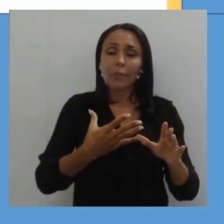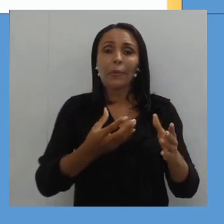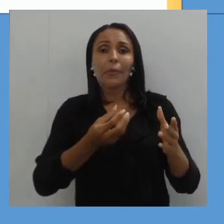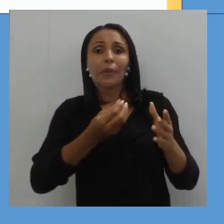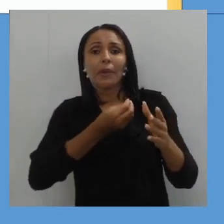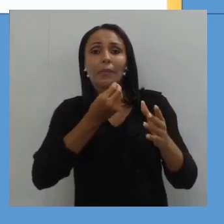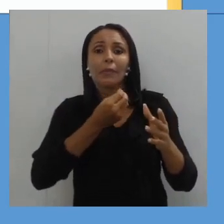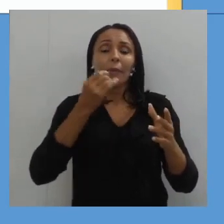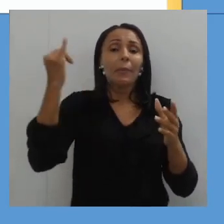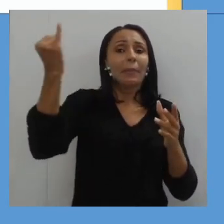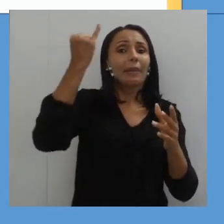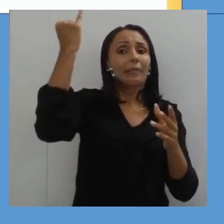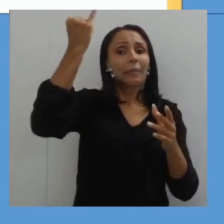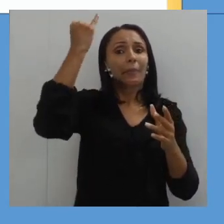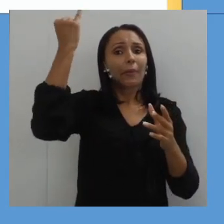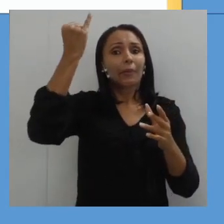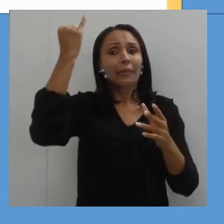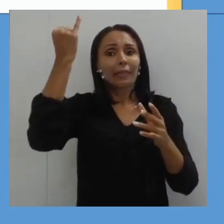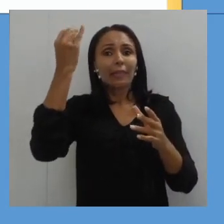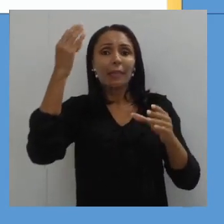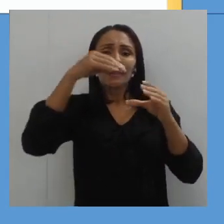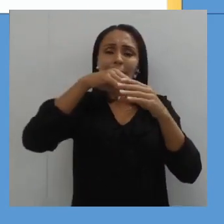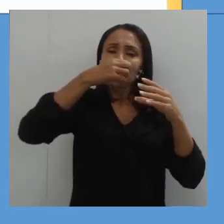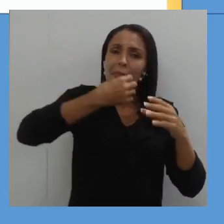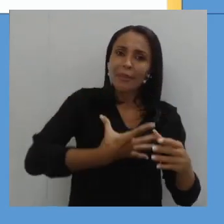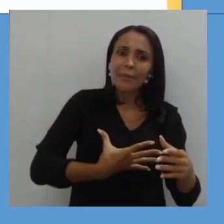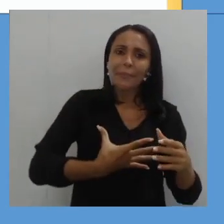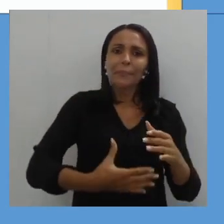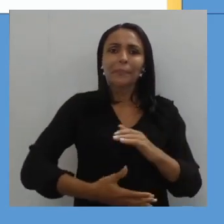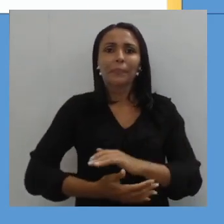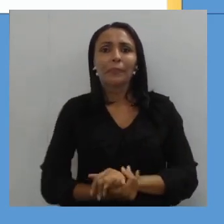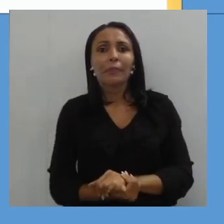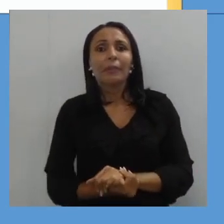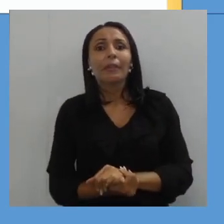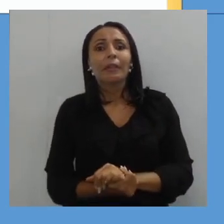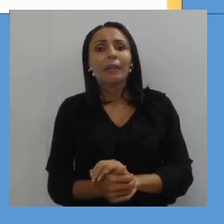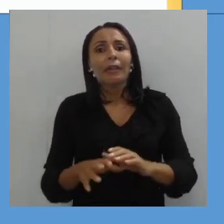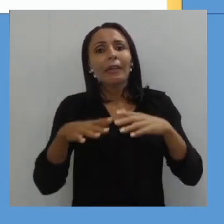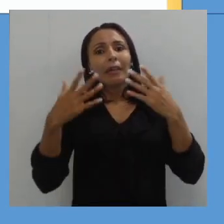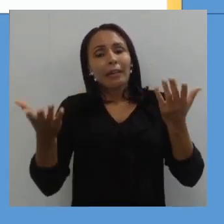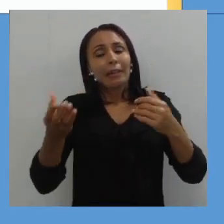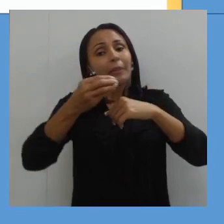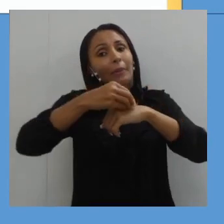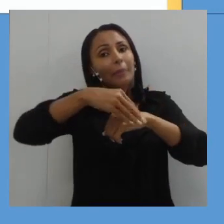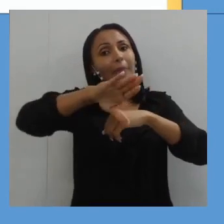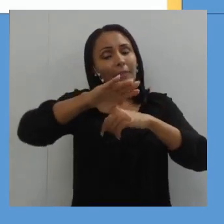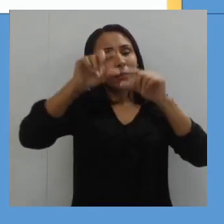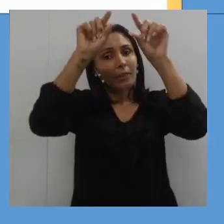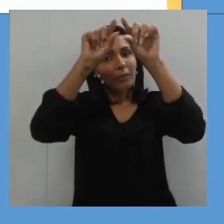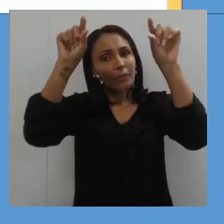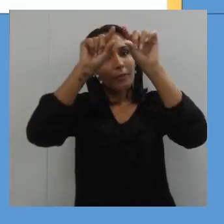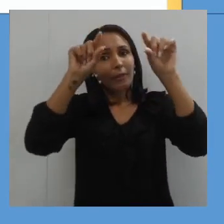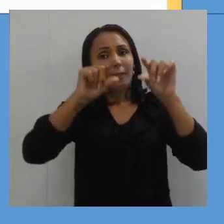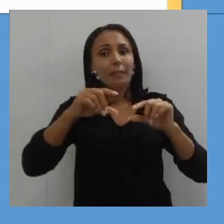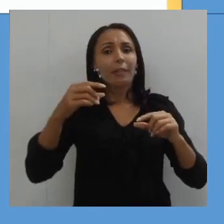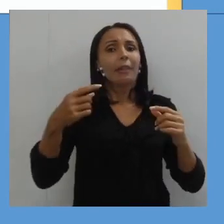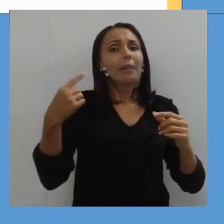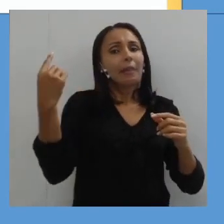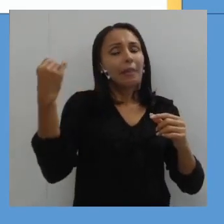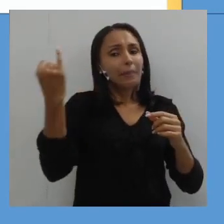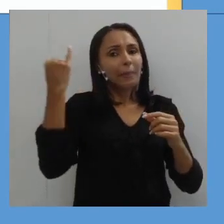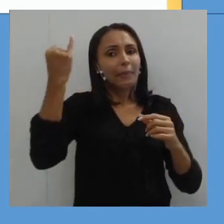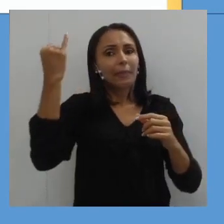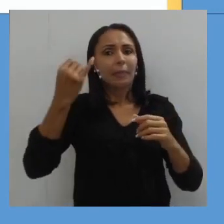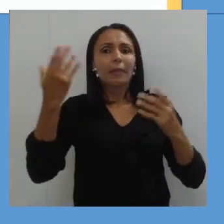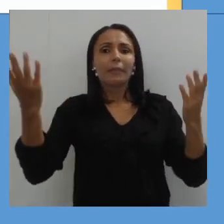mais importante é aplicá-lo bem. Então ele traz para a gente essa mensagem para que a gente desenvolva esse